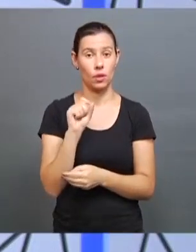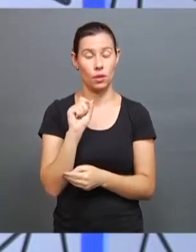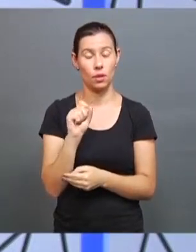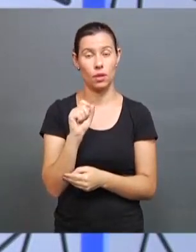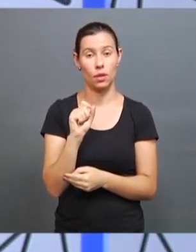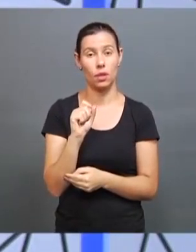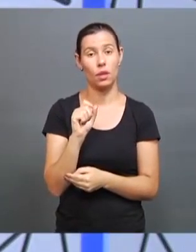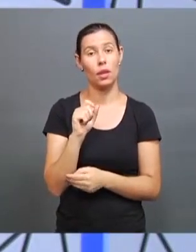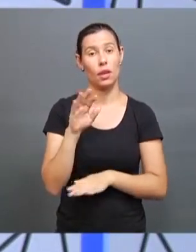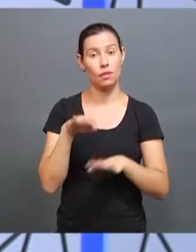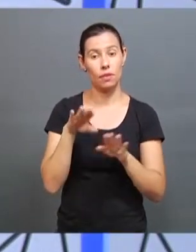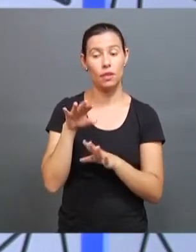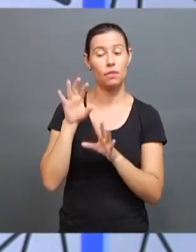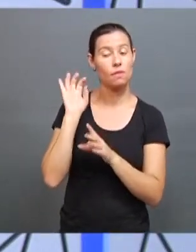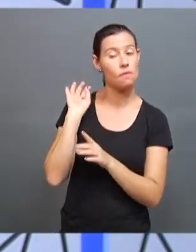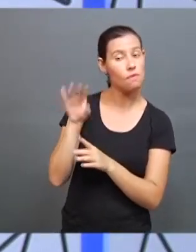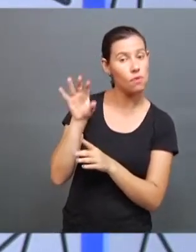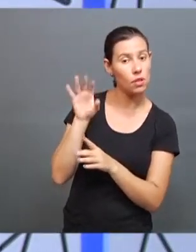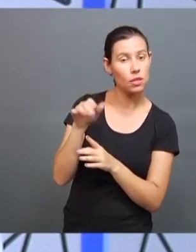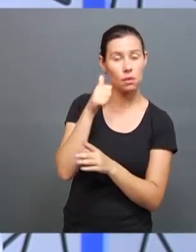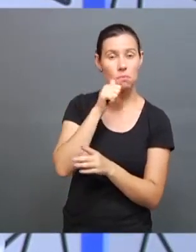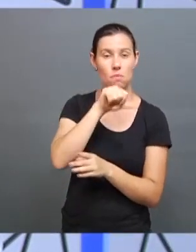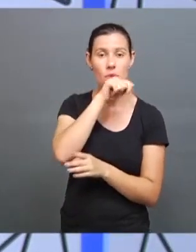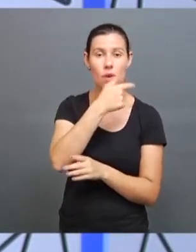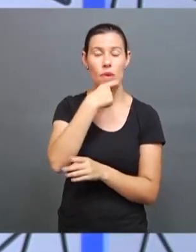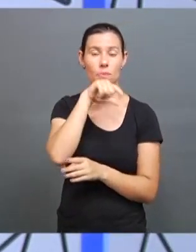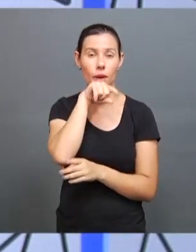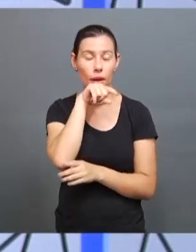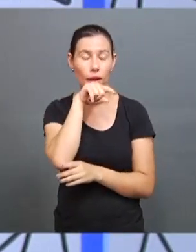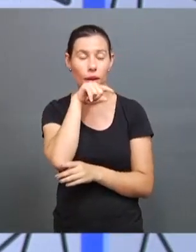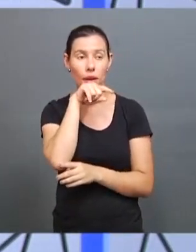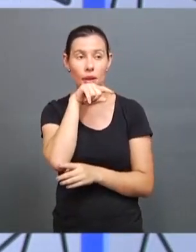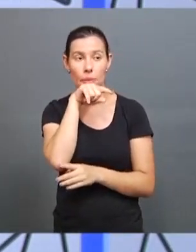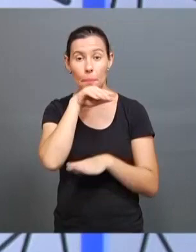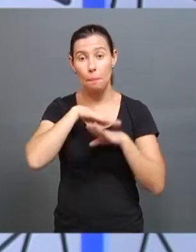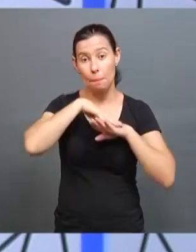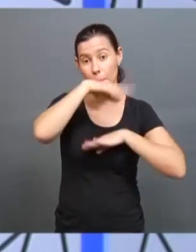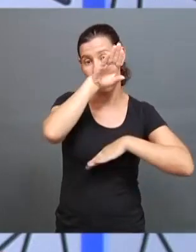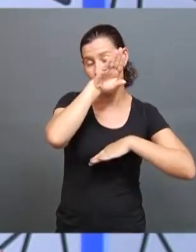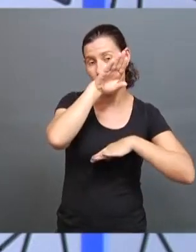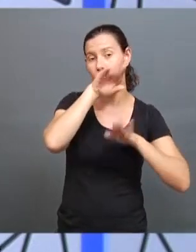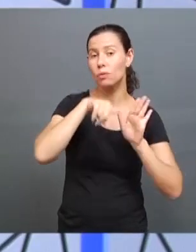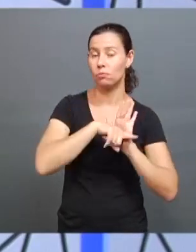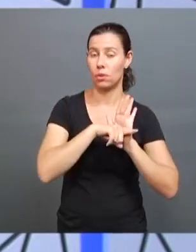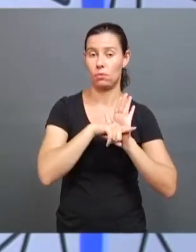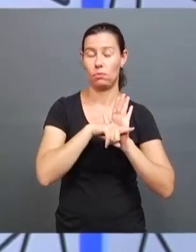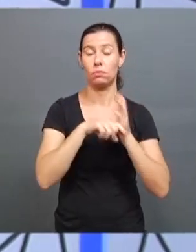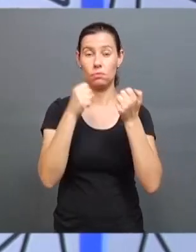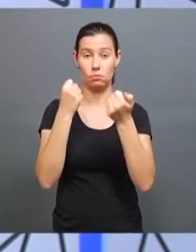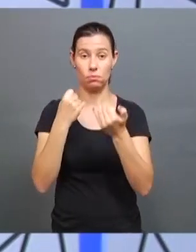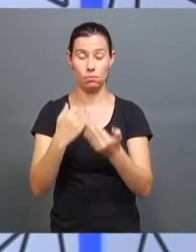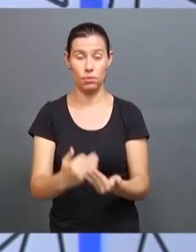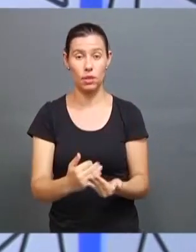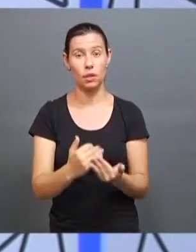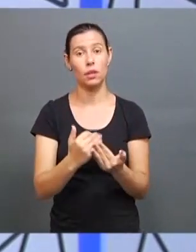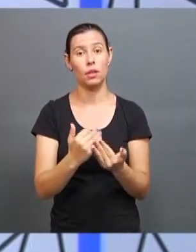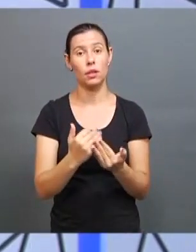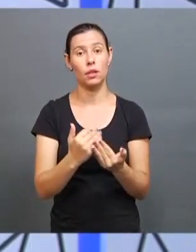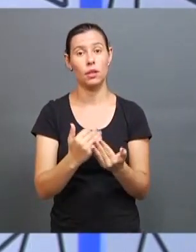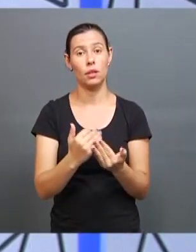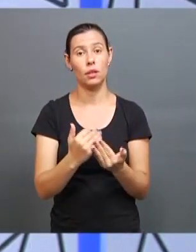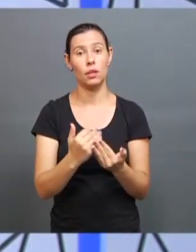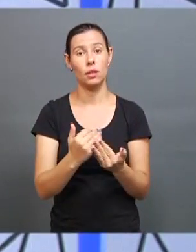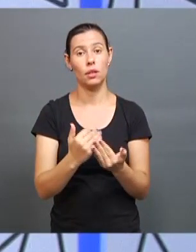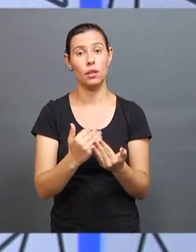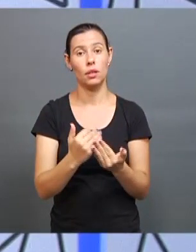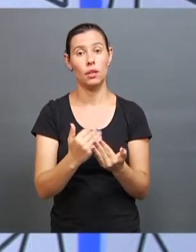maior ou menor influência. Esse é um ponto, olhando para o lado da criança e olhando pelas fases do desenvolvimento.